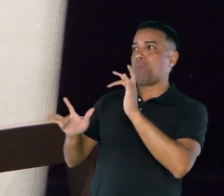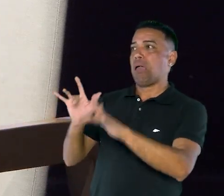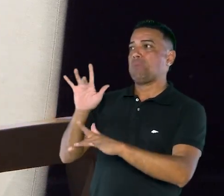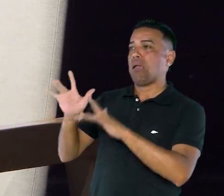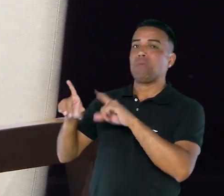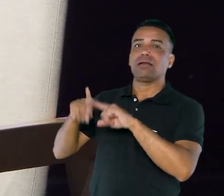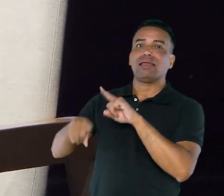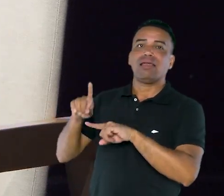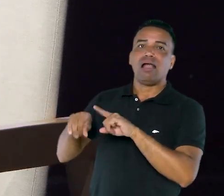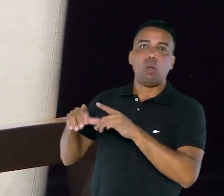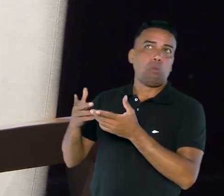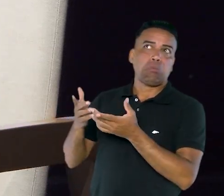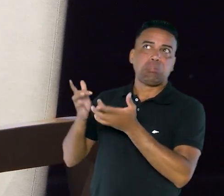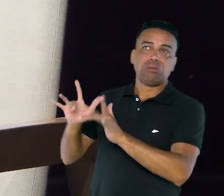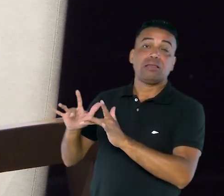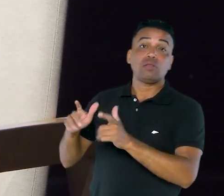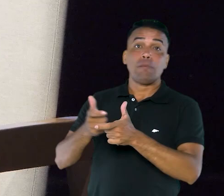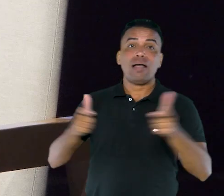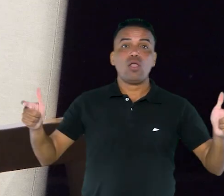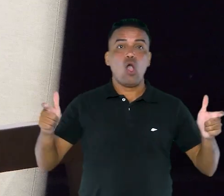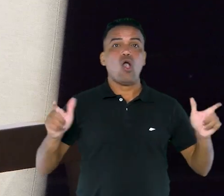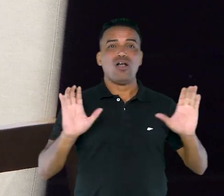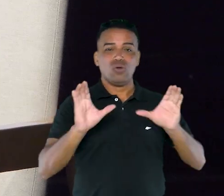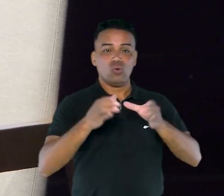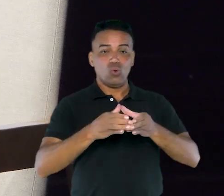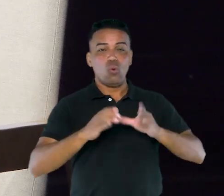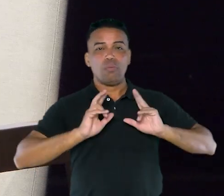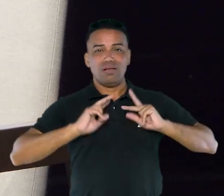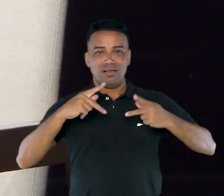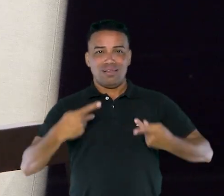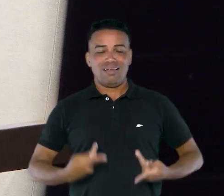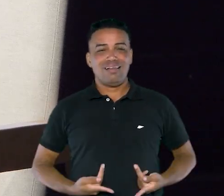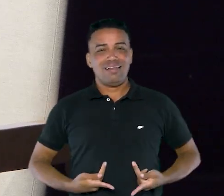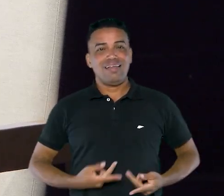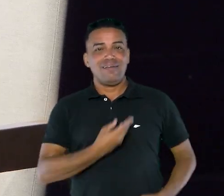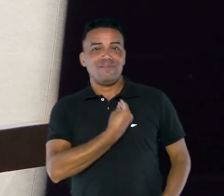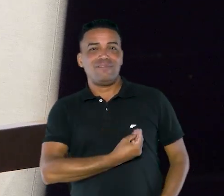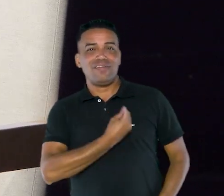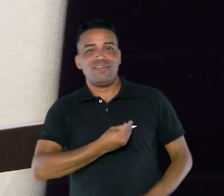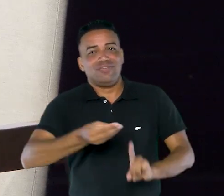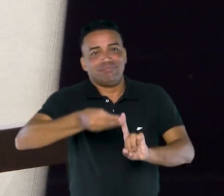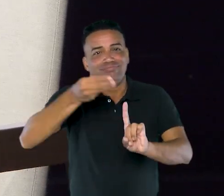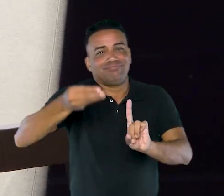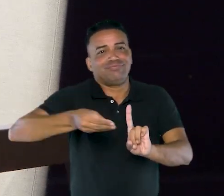que desapegar. A maior parte da humanidade vive tão precariamente que